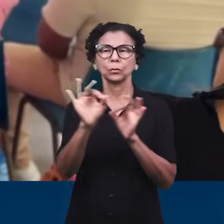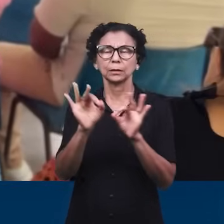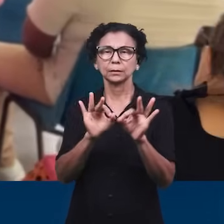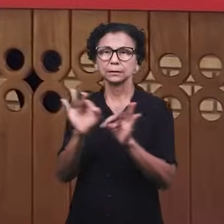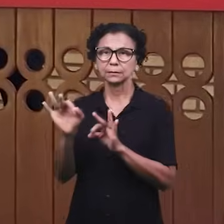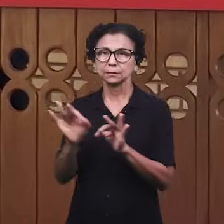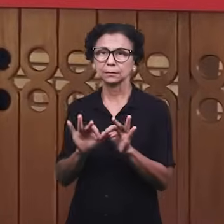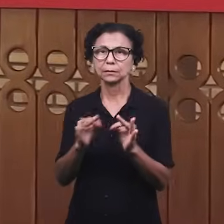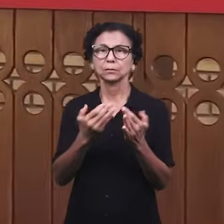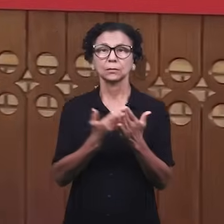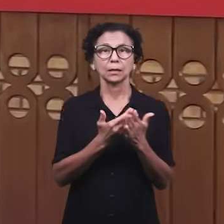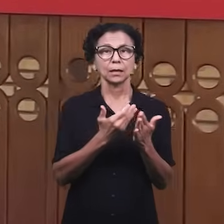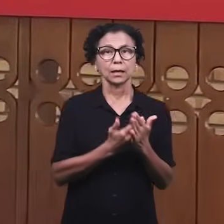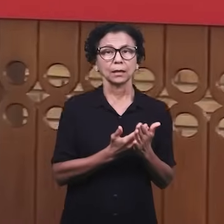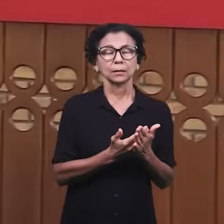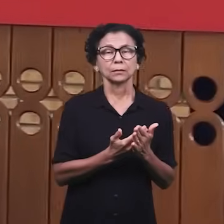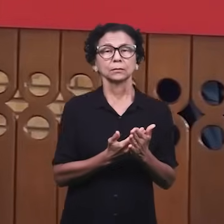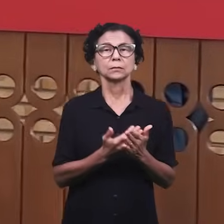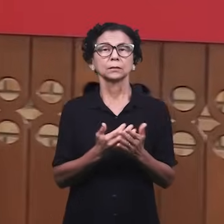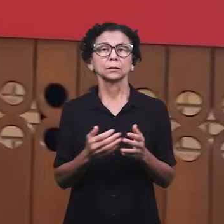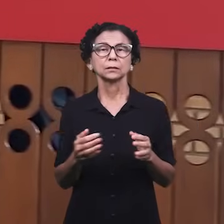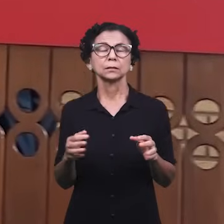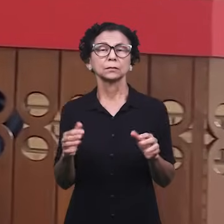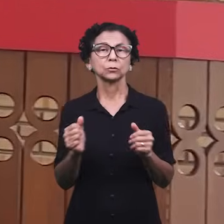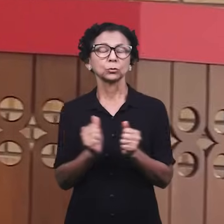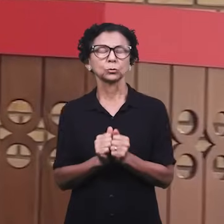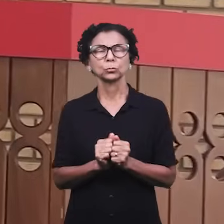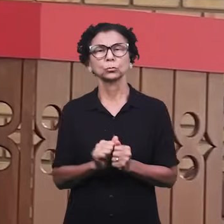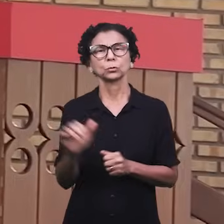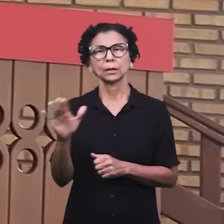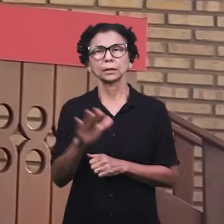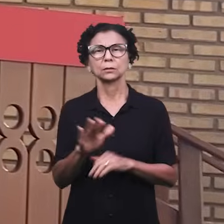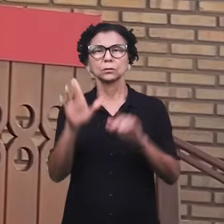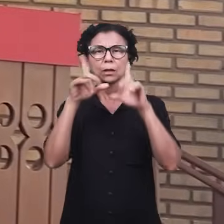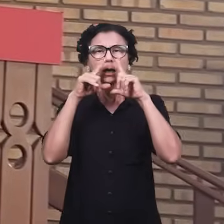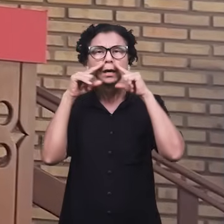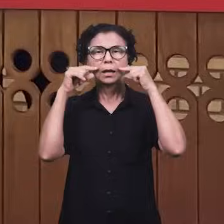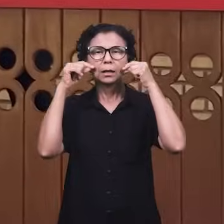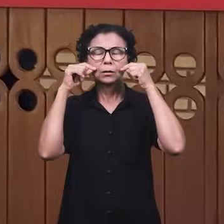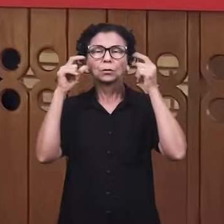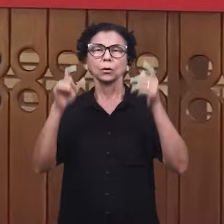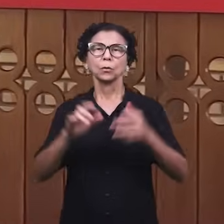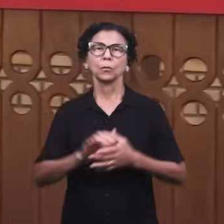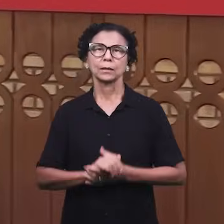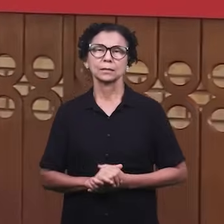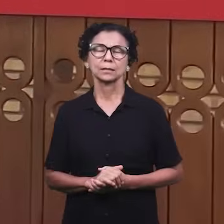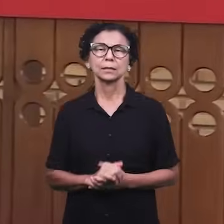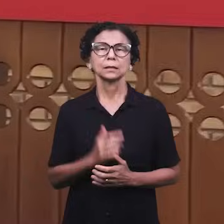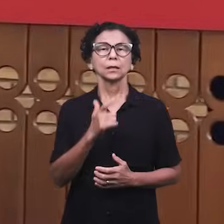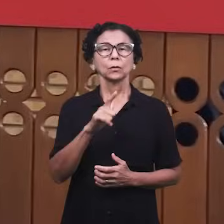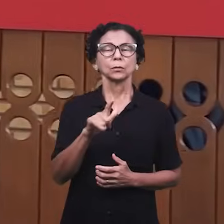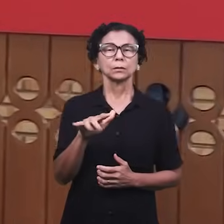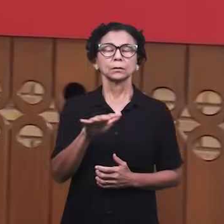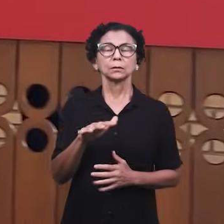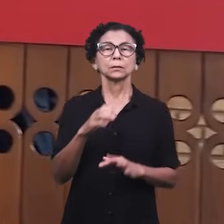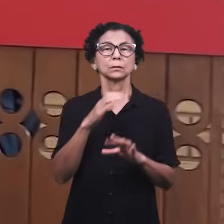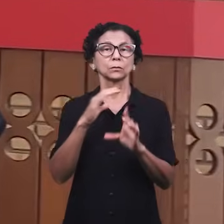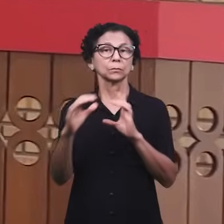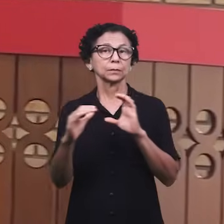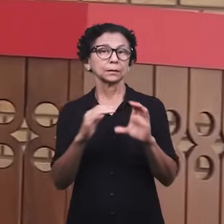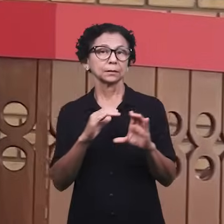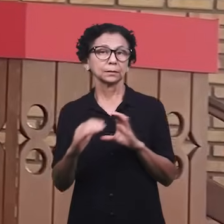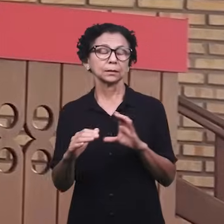Alagoas. A elaboração desse conteúdo contou ainda com o apoio dos irmãos da equipe de comunicação de Pernambuco. O evento também